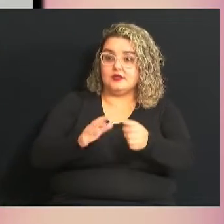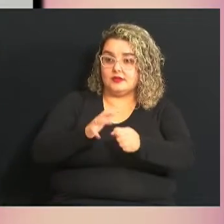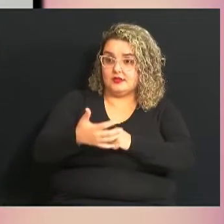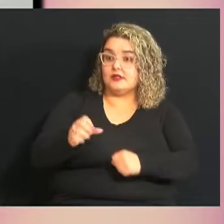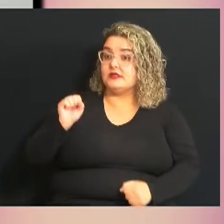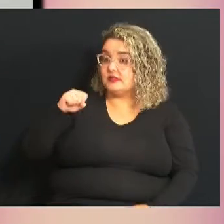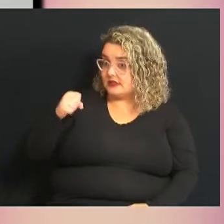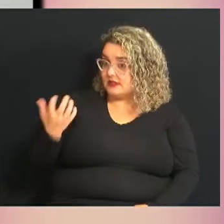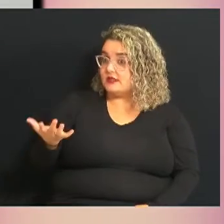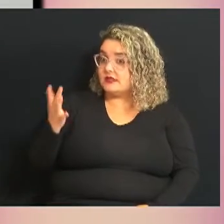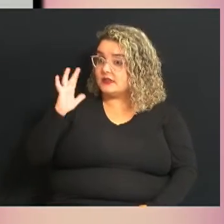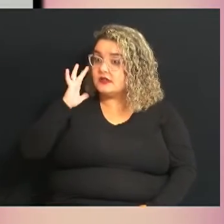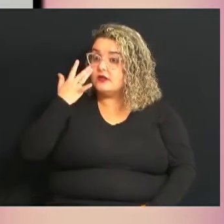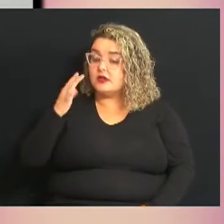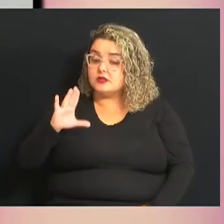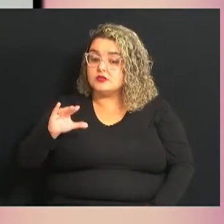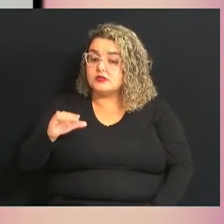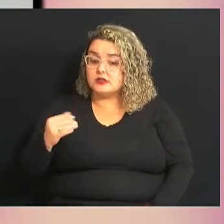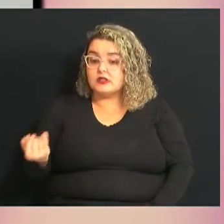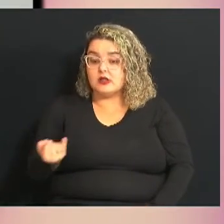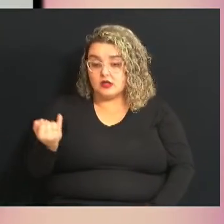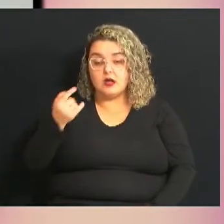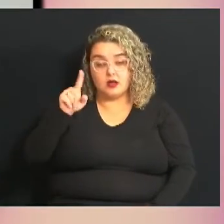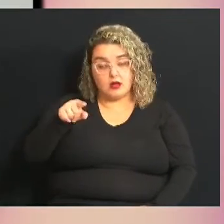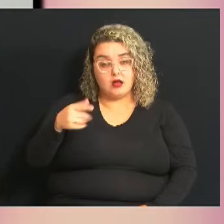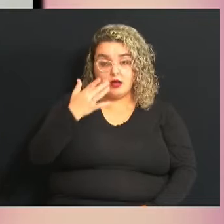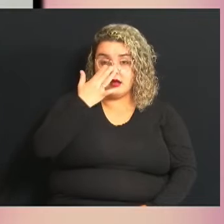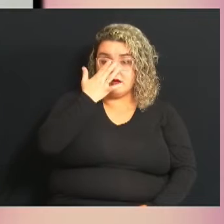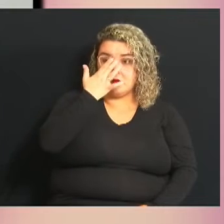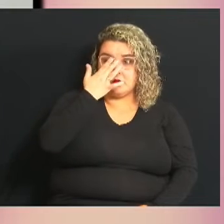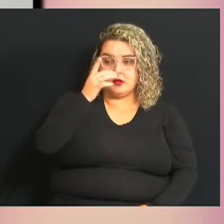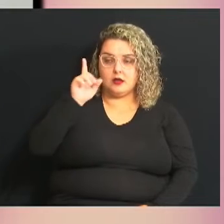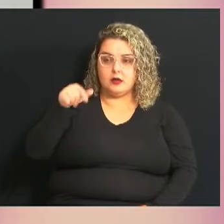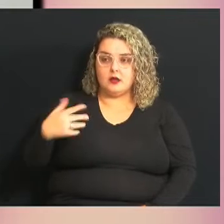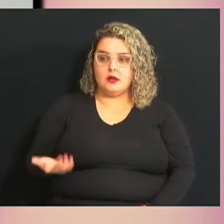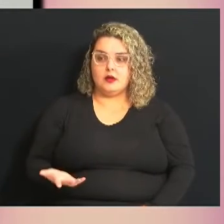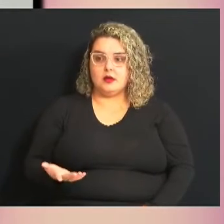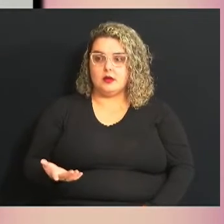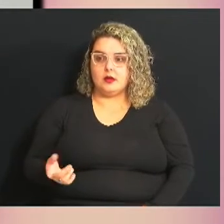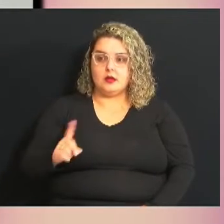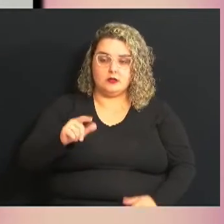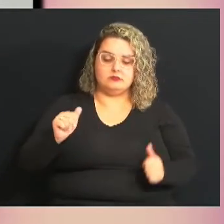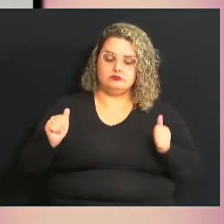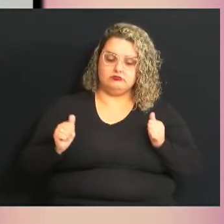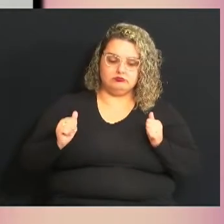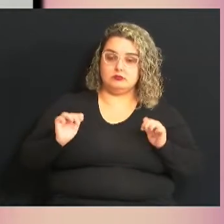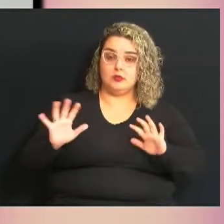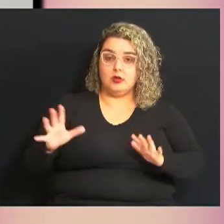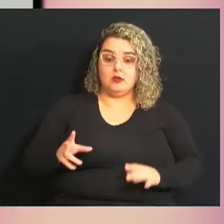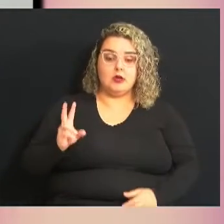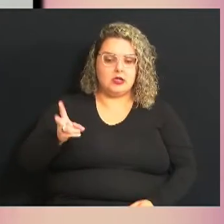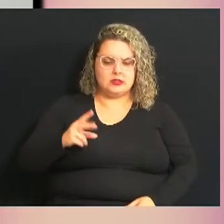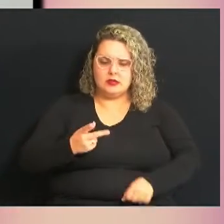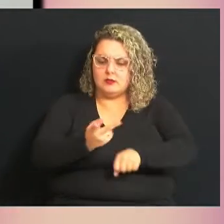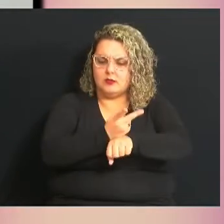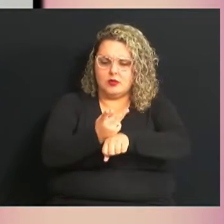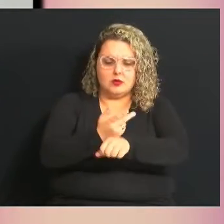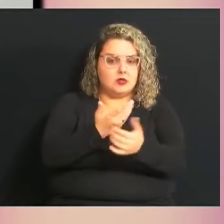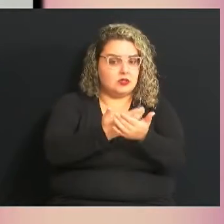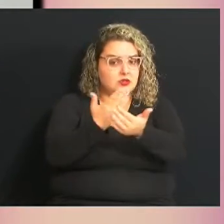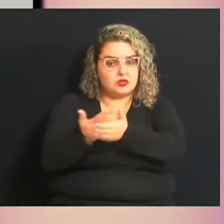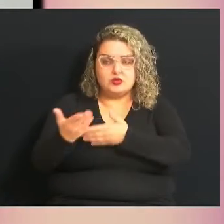eu acho que a ciência é muito importante, né? Porque ela não se acomoda, né? Ela vai sempre atrás, né, dos tratamentos,